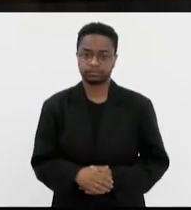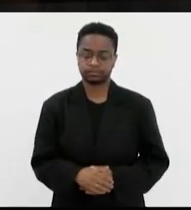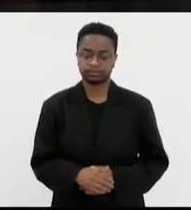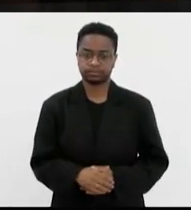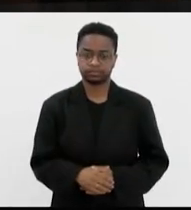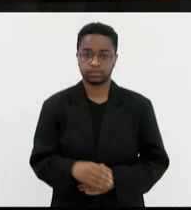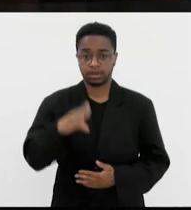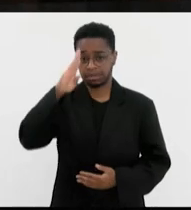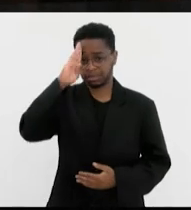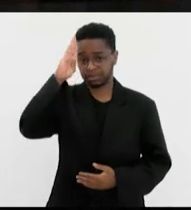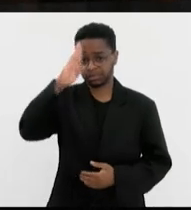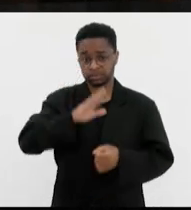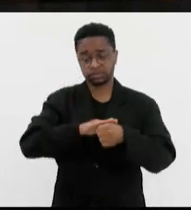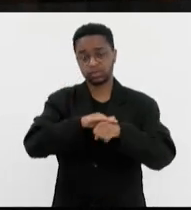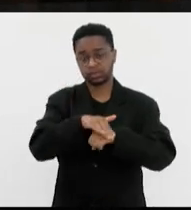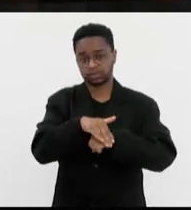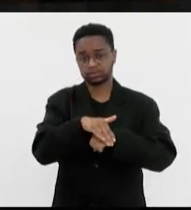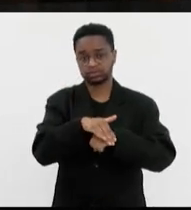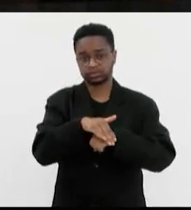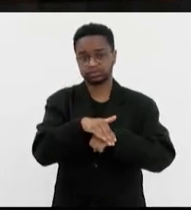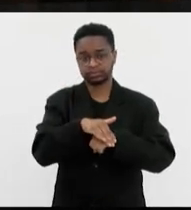principalmente tarde da noite,